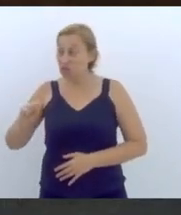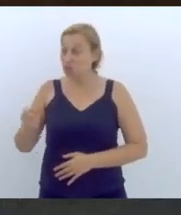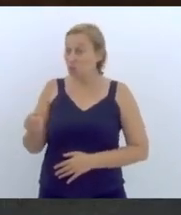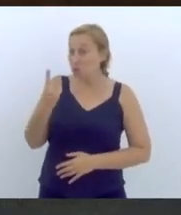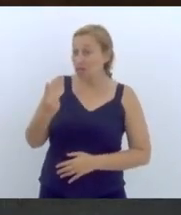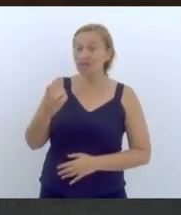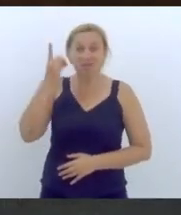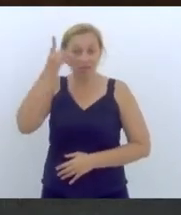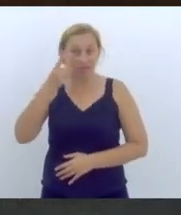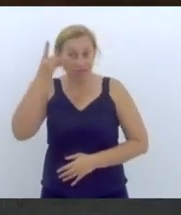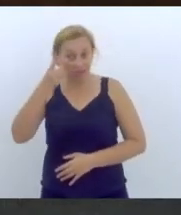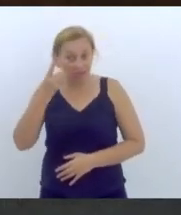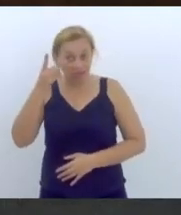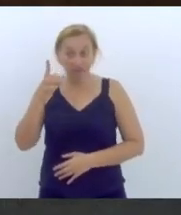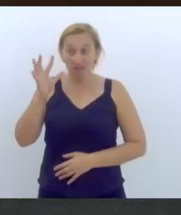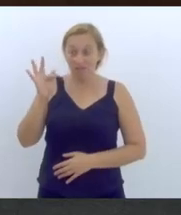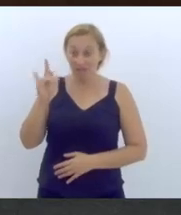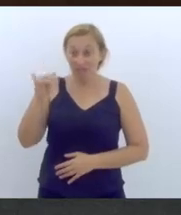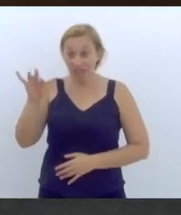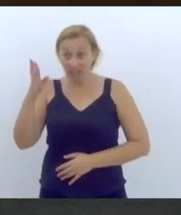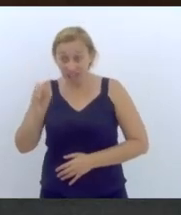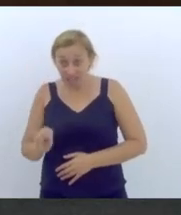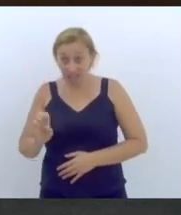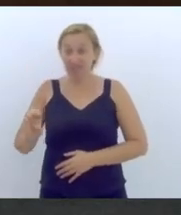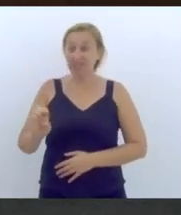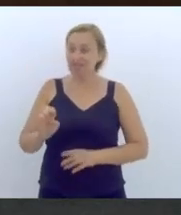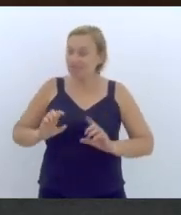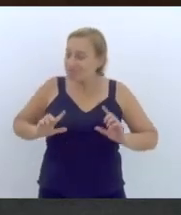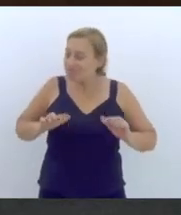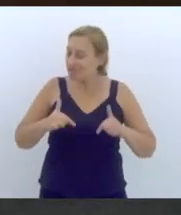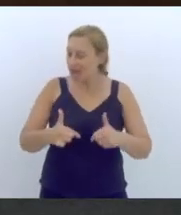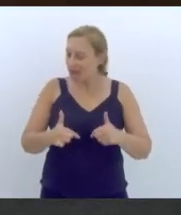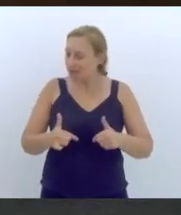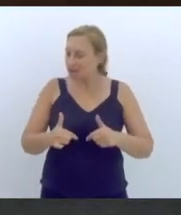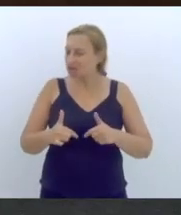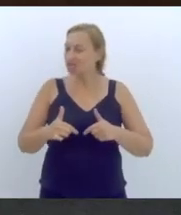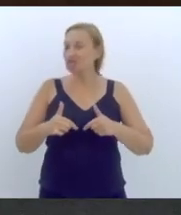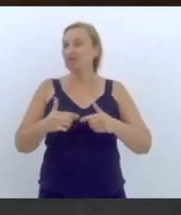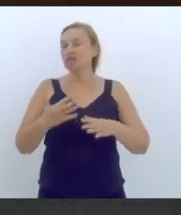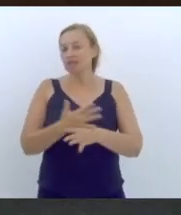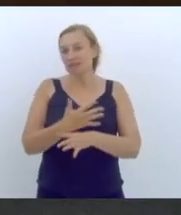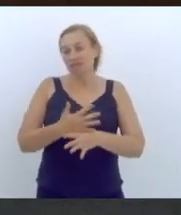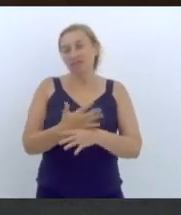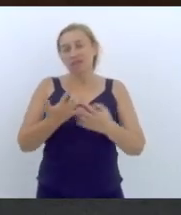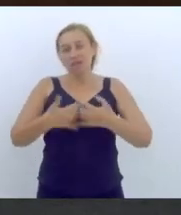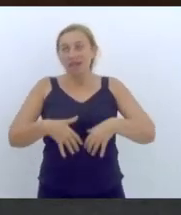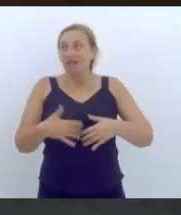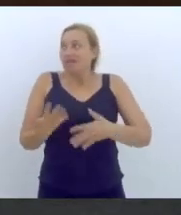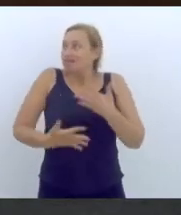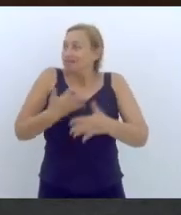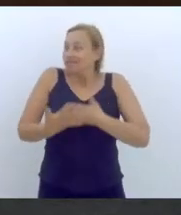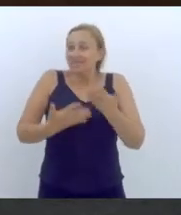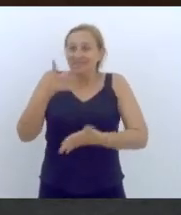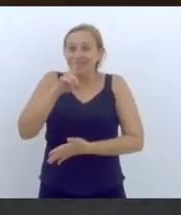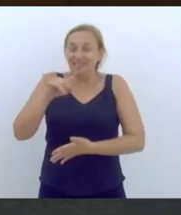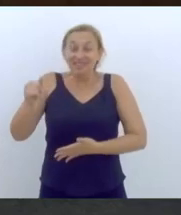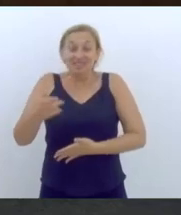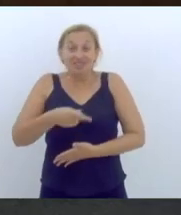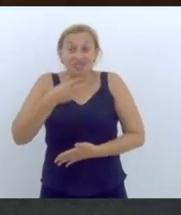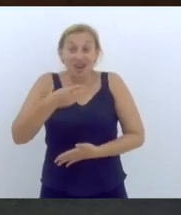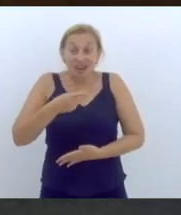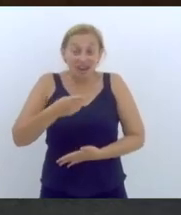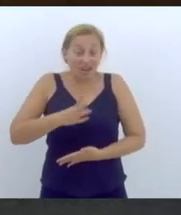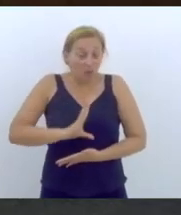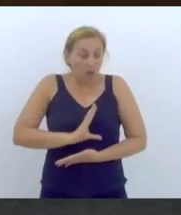Serginho Fernandes, outros deputados que têm atuação na cidade de Petrópolis, é muito gratificante poder, nessa data, expressar o meu amor